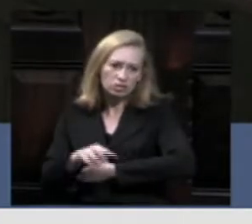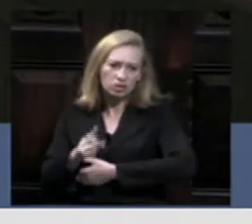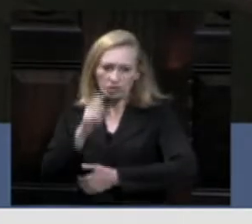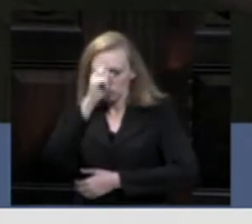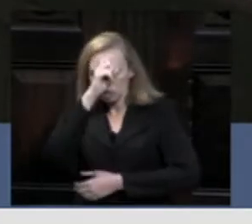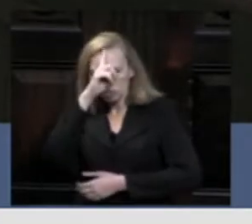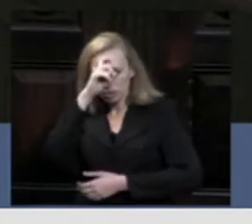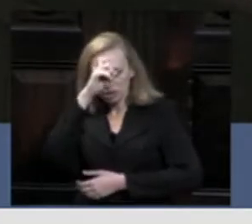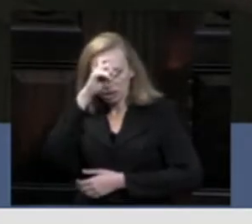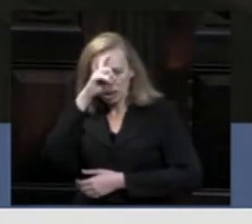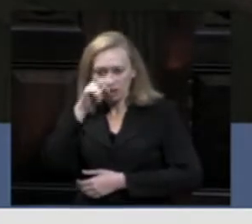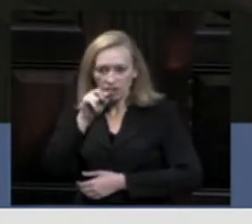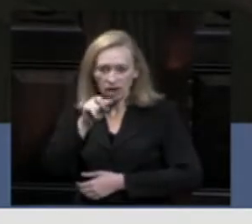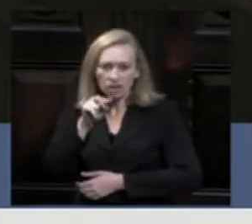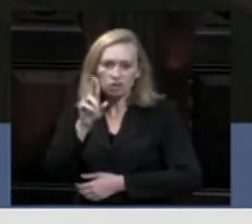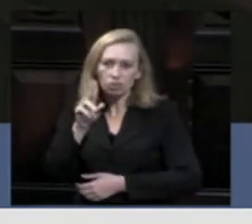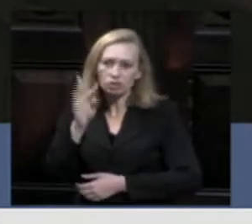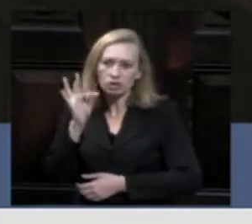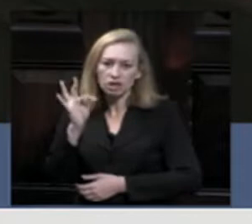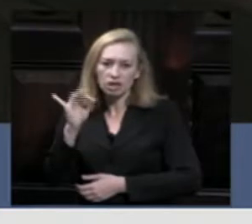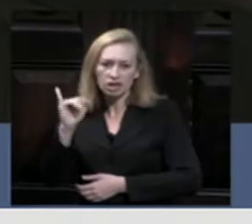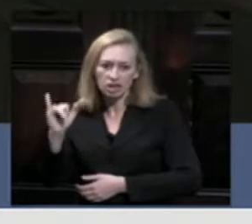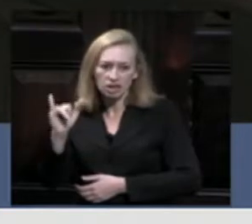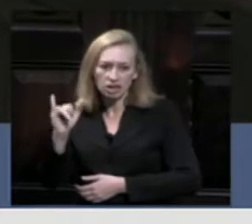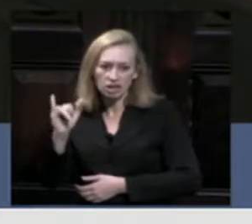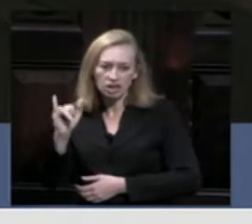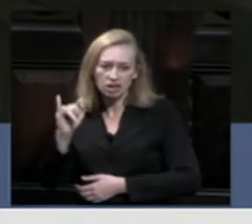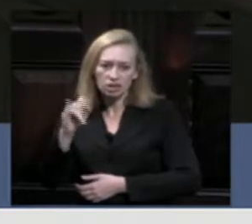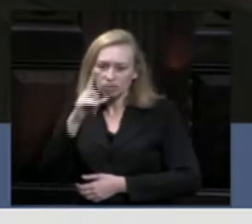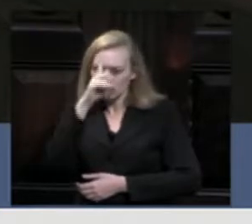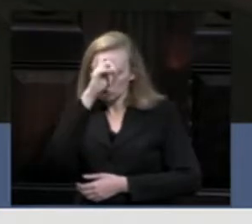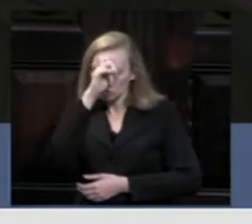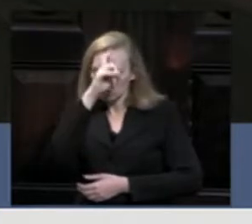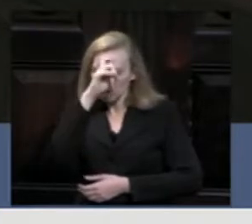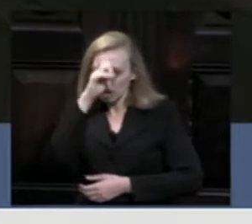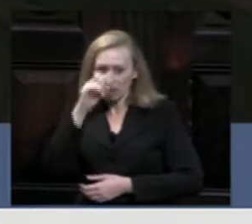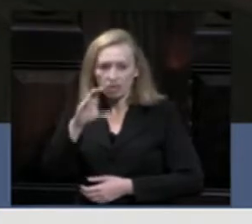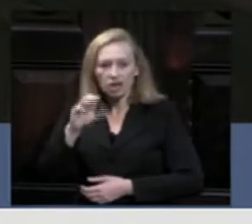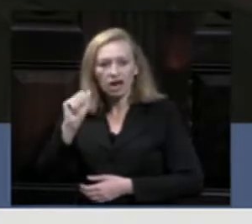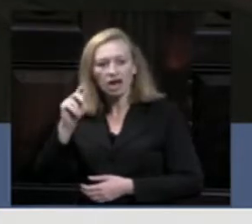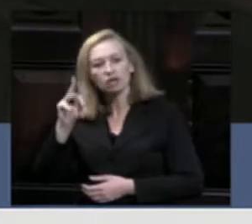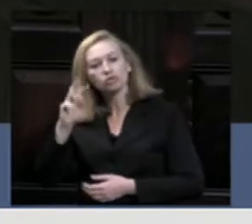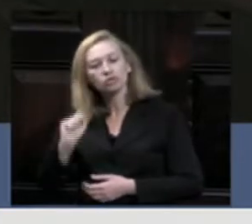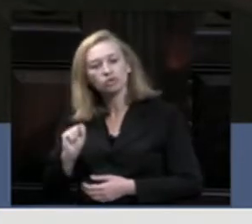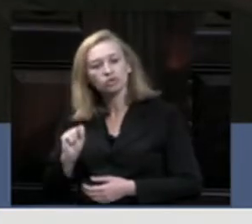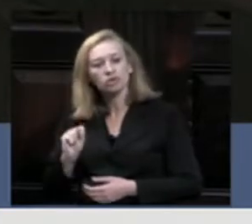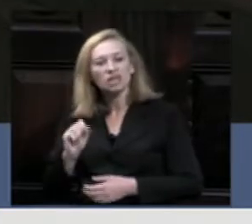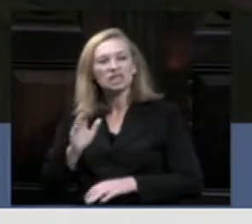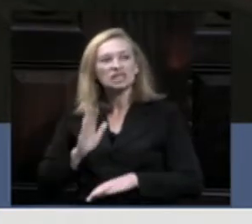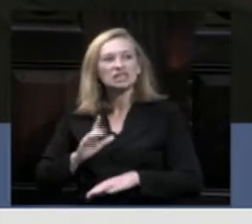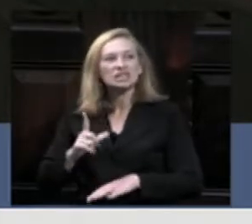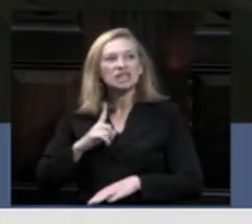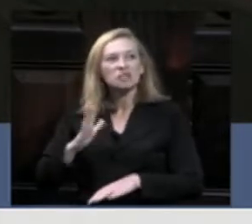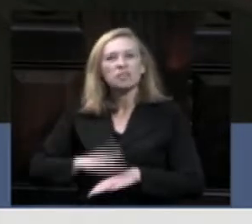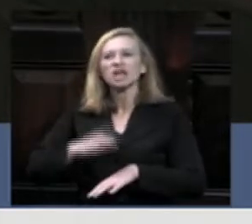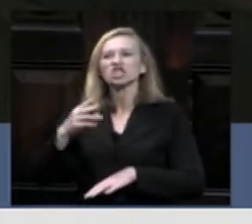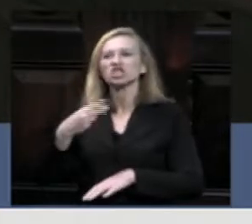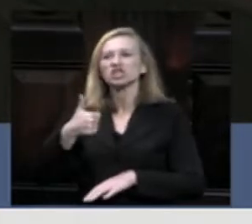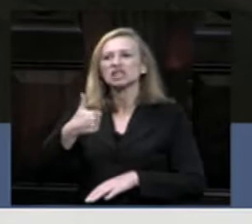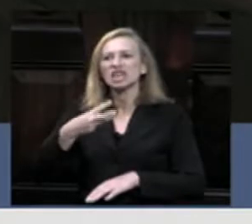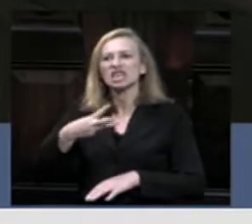lá na UTI do Cardoso Fontes, até hoje. Já tem mais de 13